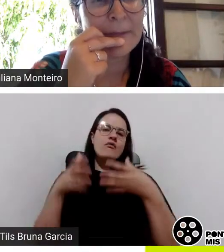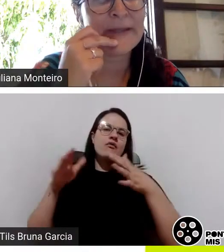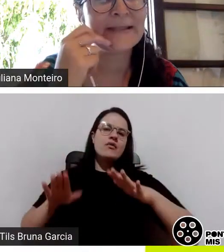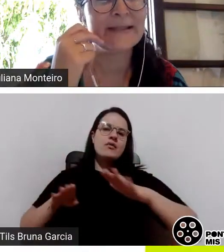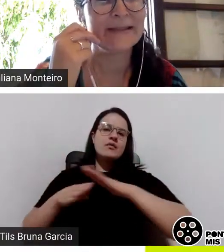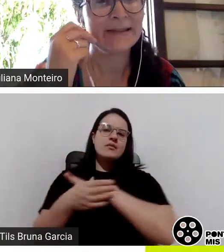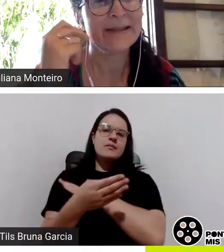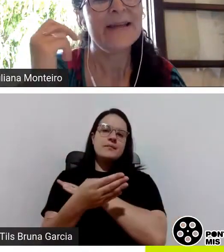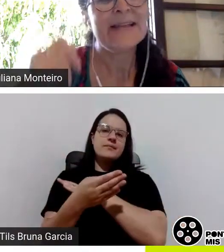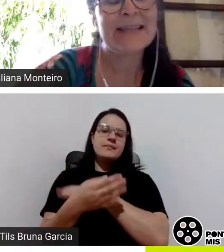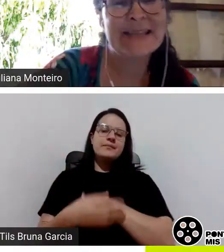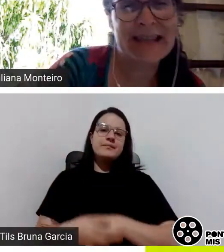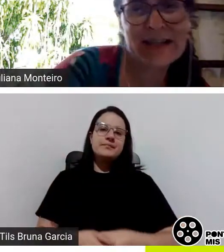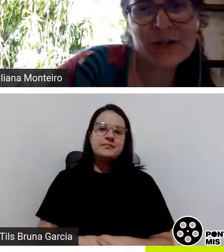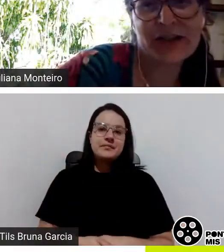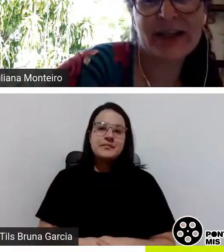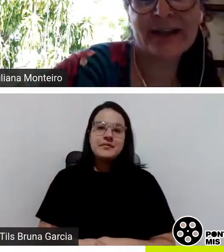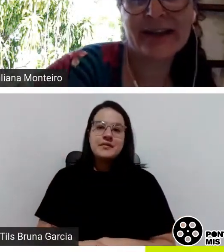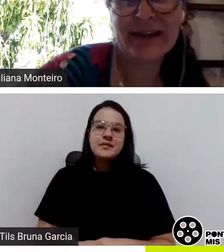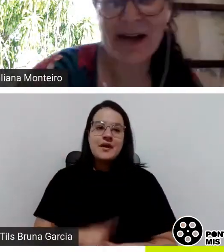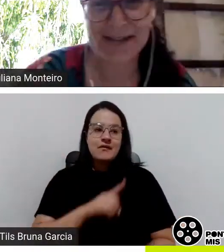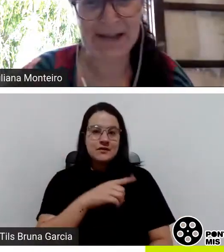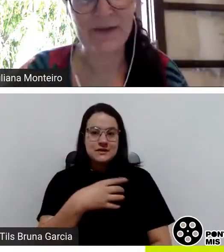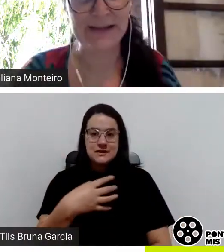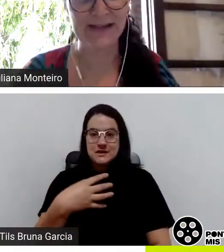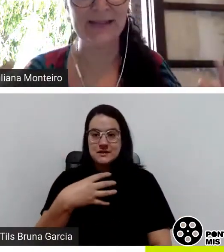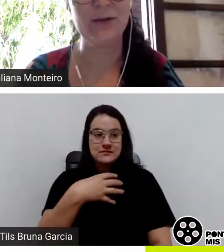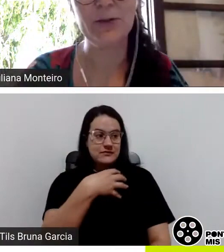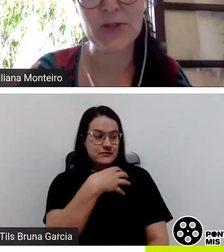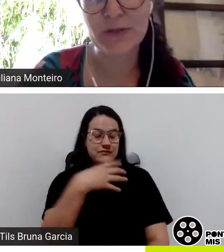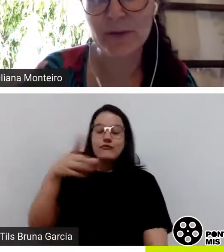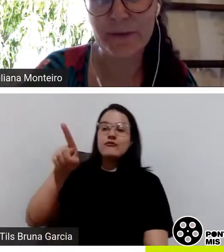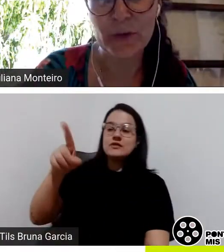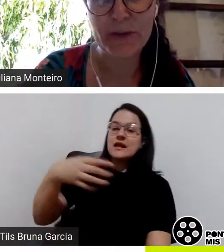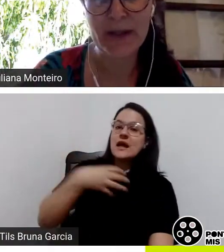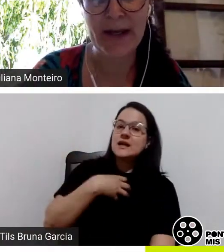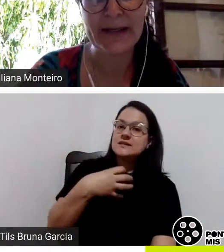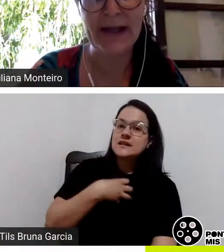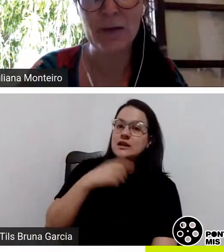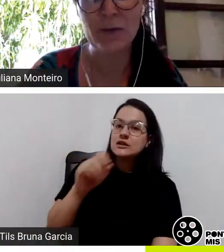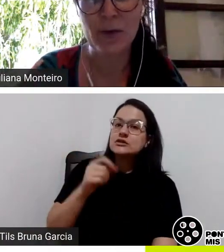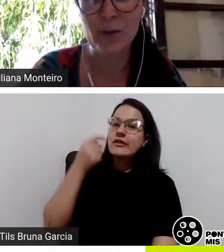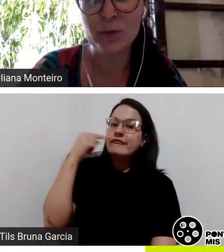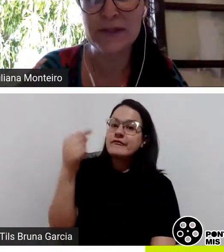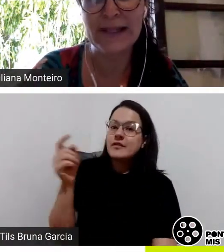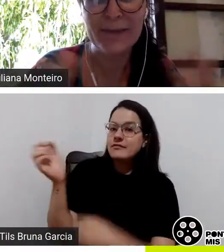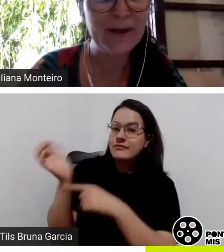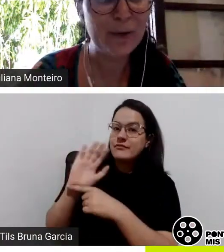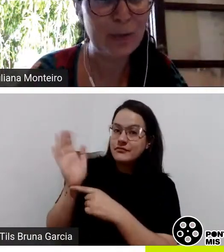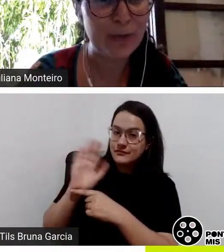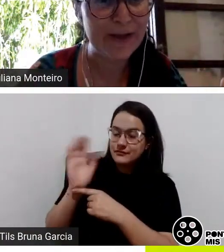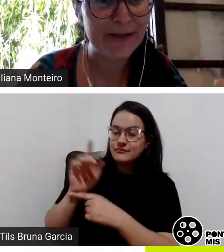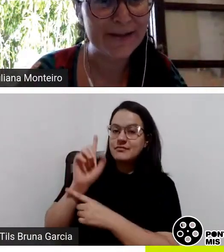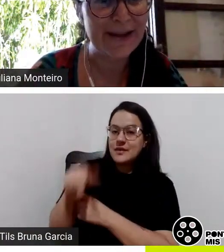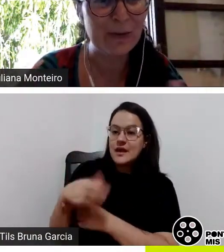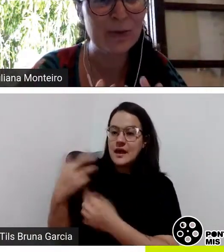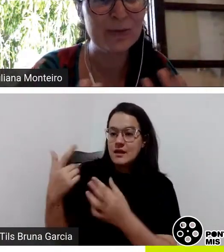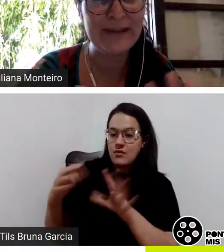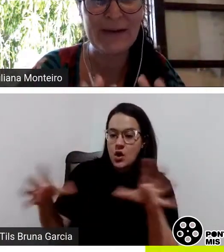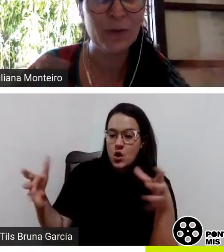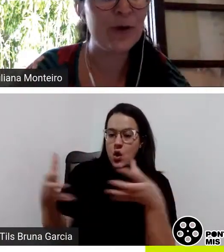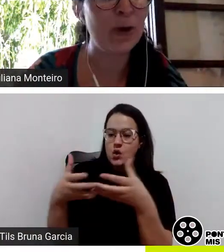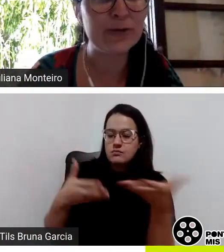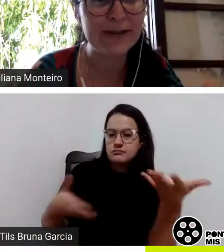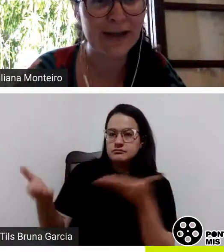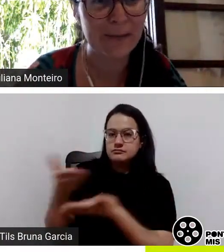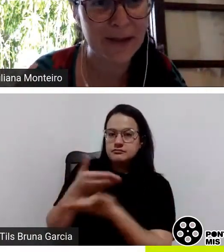E foi uma coisa de turma mesmo. Você sente que, assim, a sensação quando a gente vê o filme é que era um cinema em grupo,